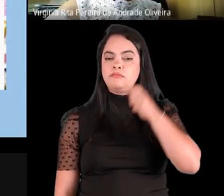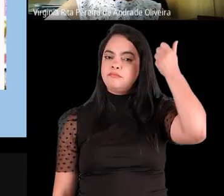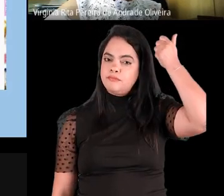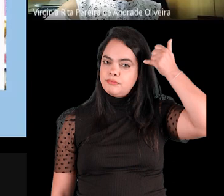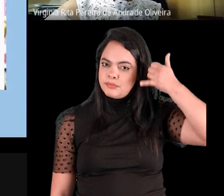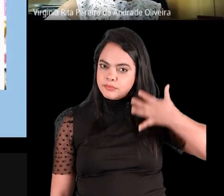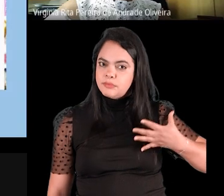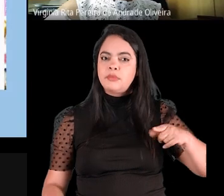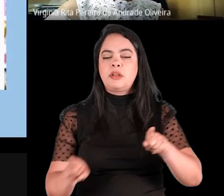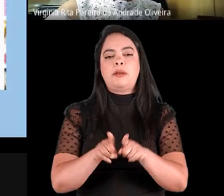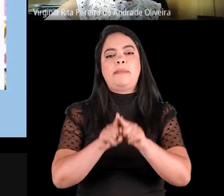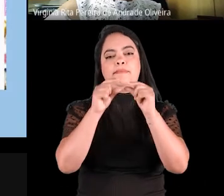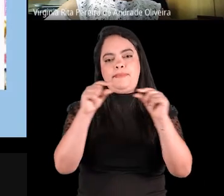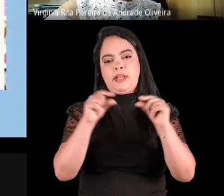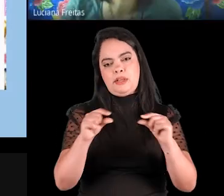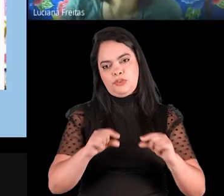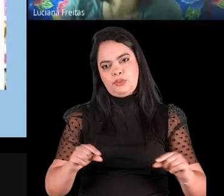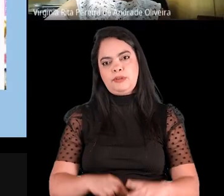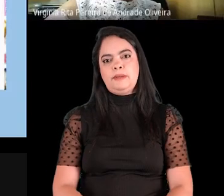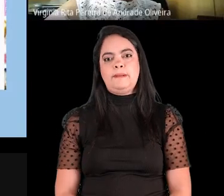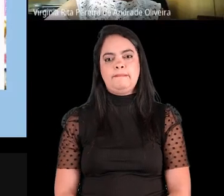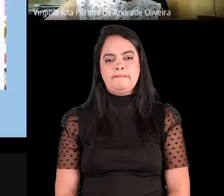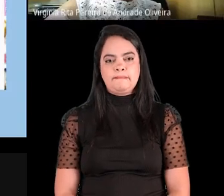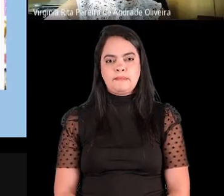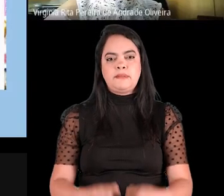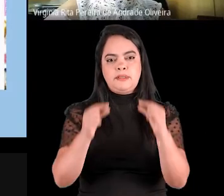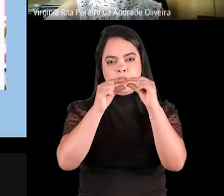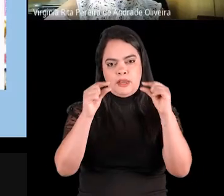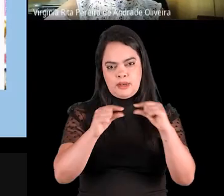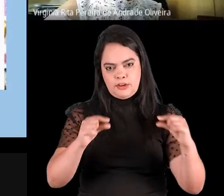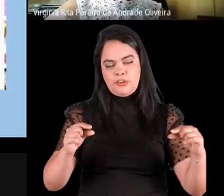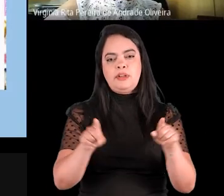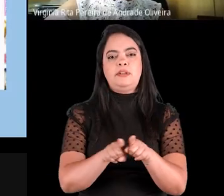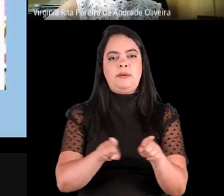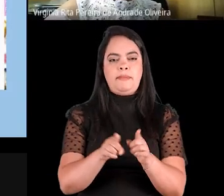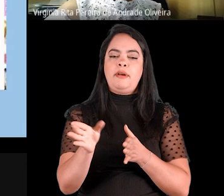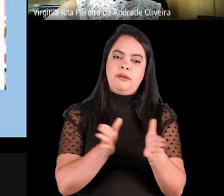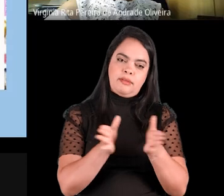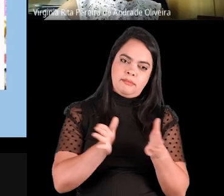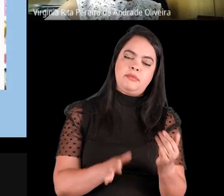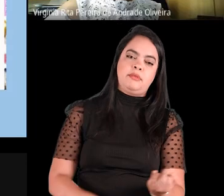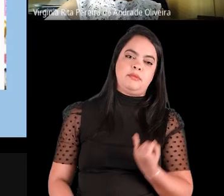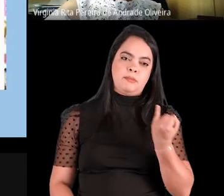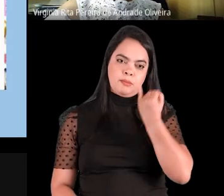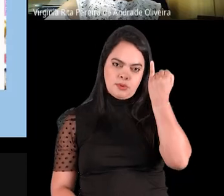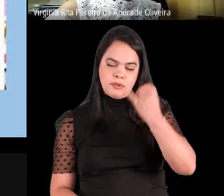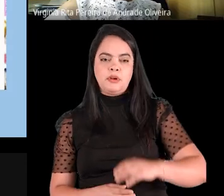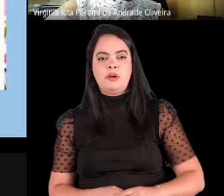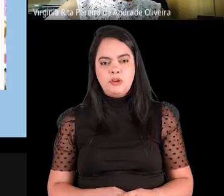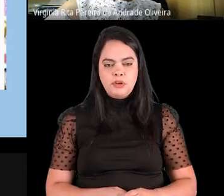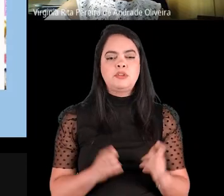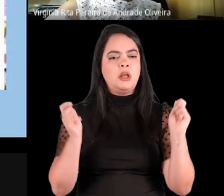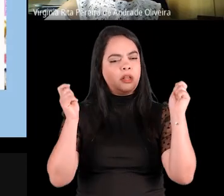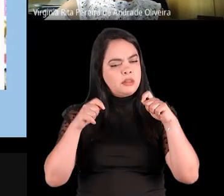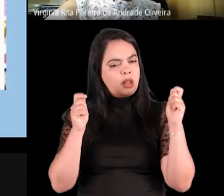vai trazer o recurso da legenda. É. A legenda também é um recurso de acessibilidade importante que pode ser inserido nos